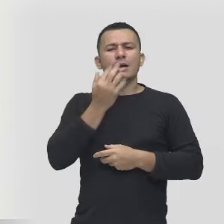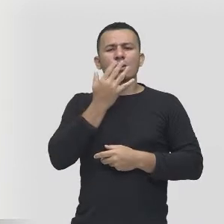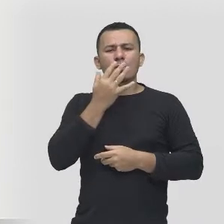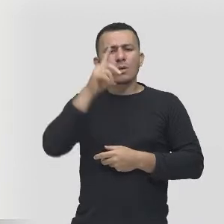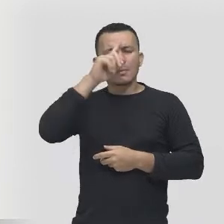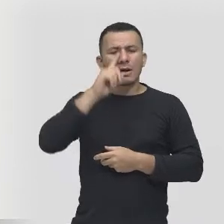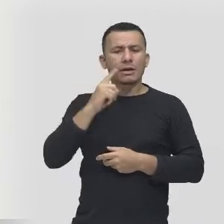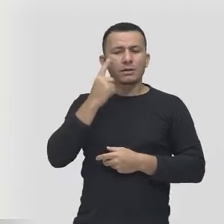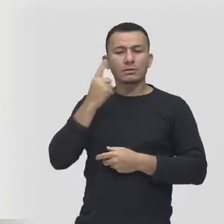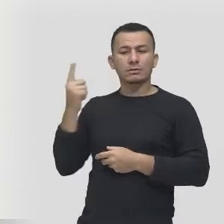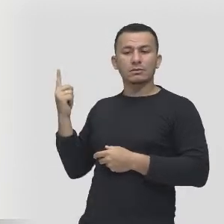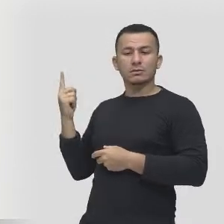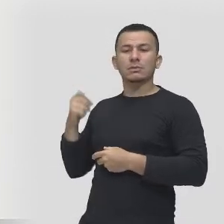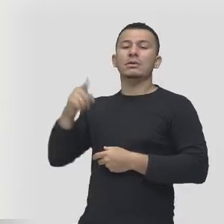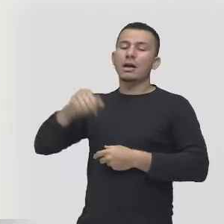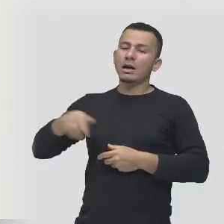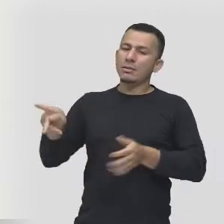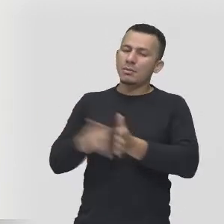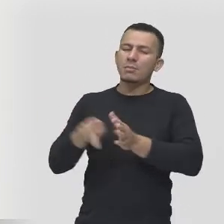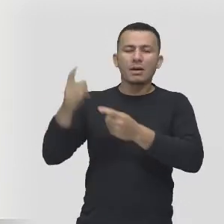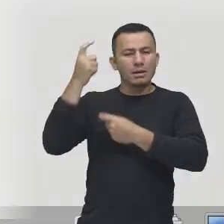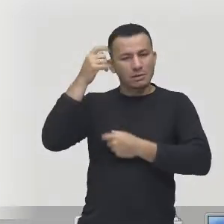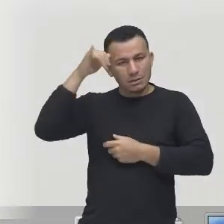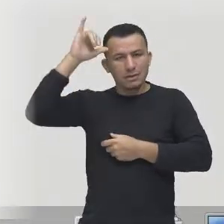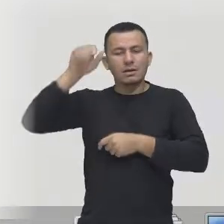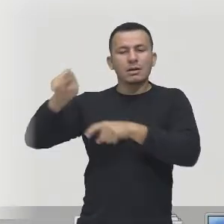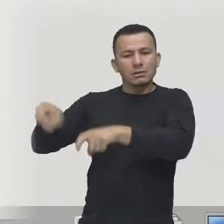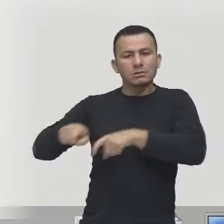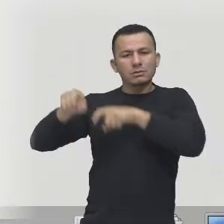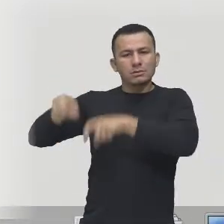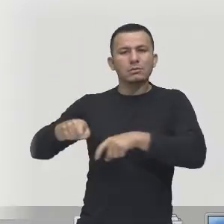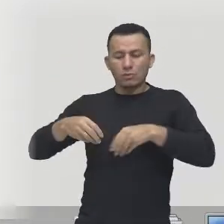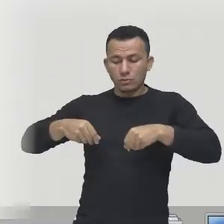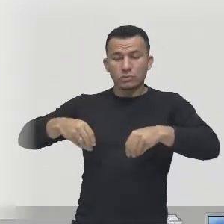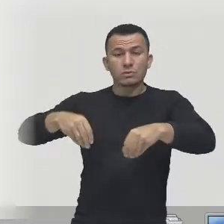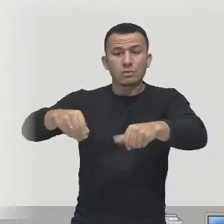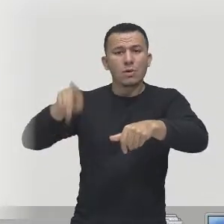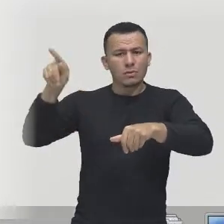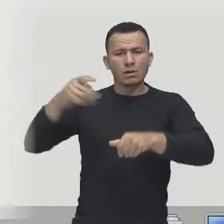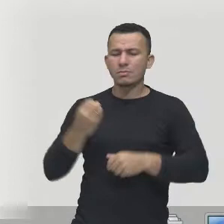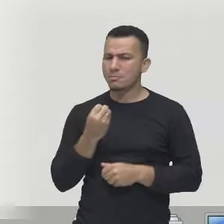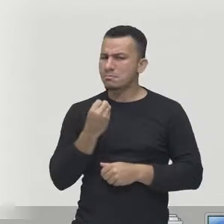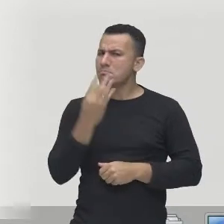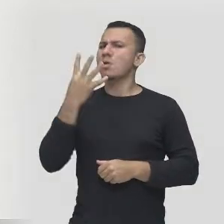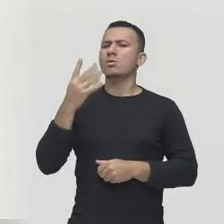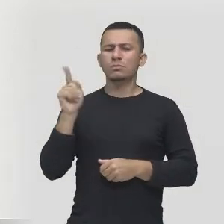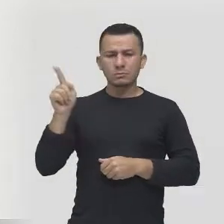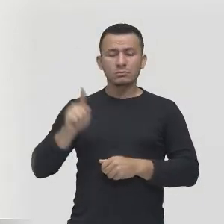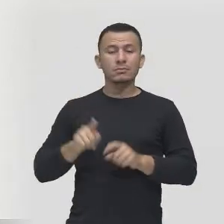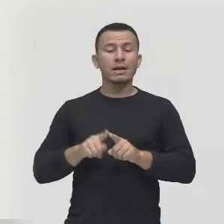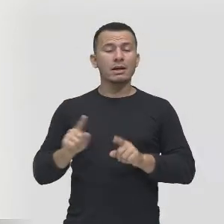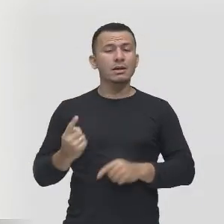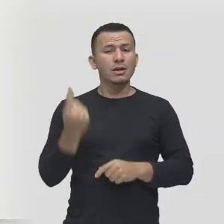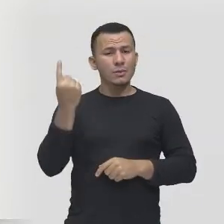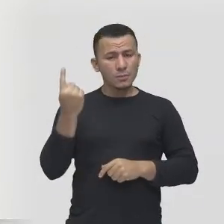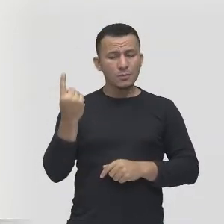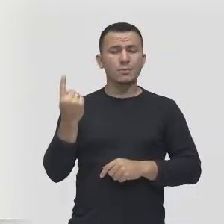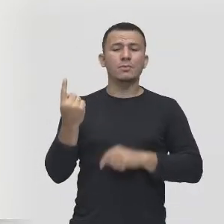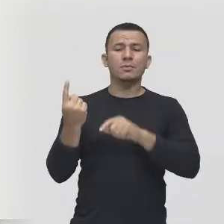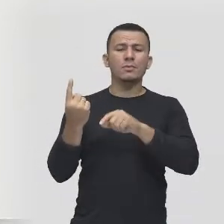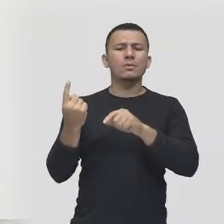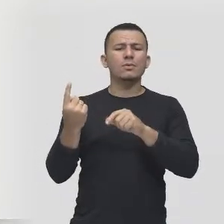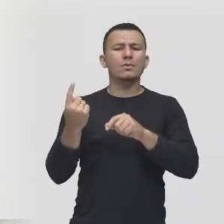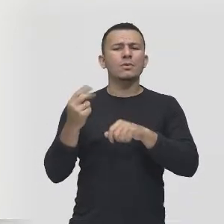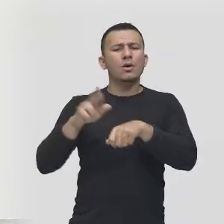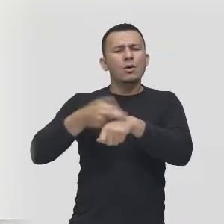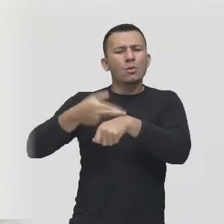com relação à agropecuária, aos solos do Canadá que são muito bons. A única exceção são essas áreas em